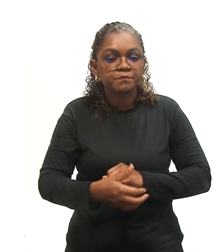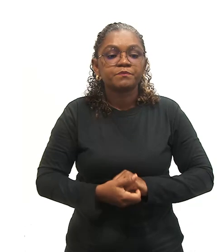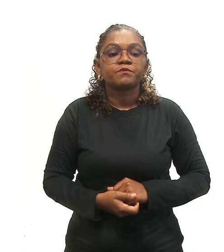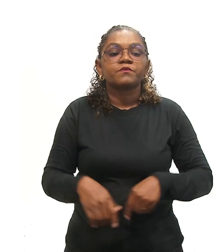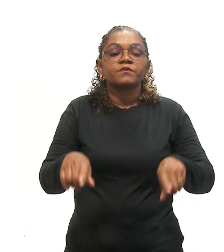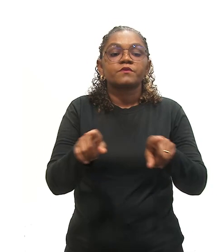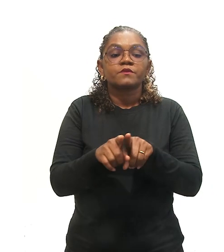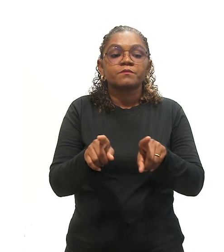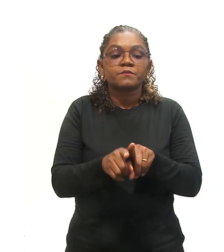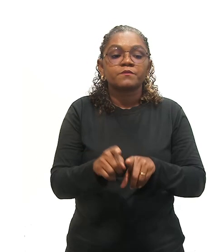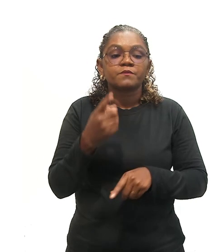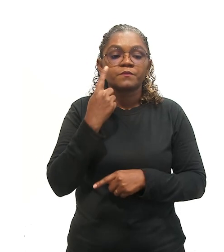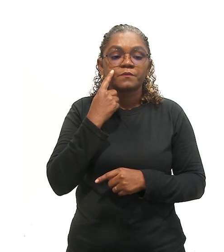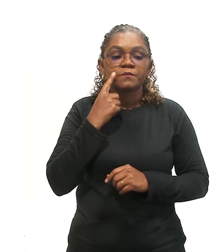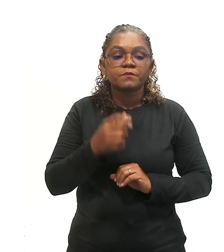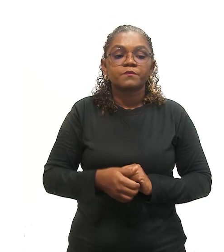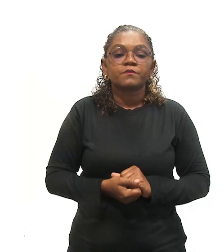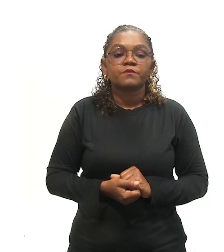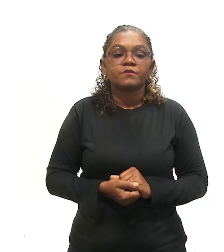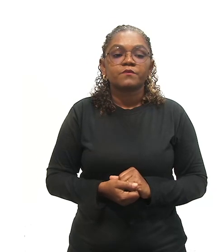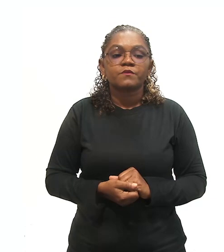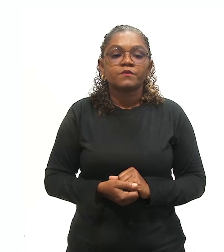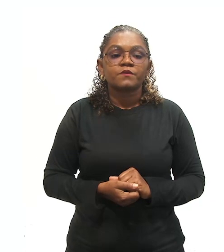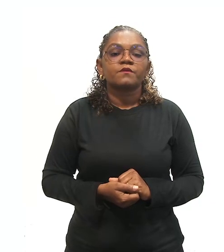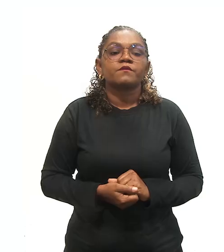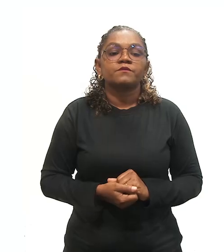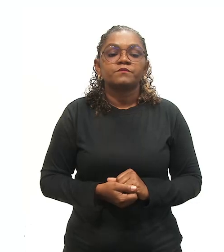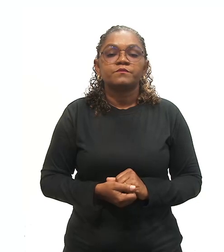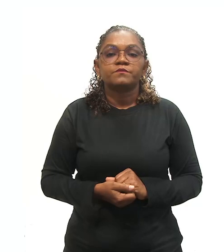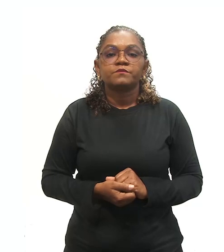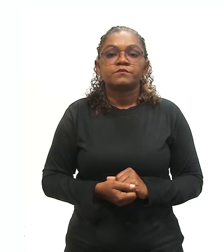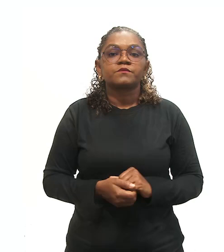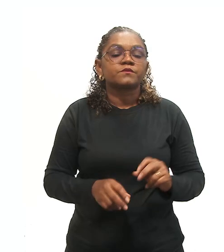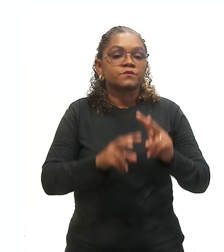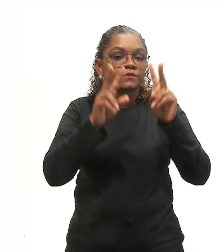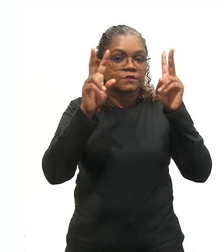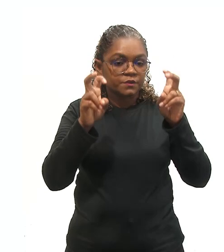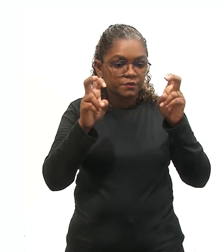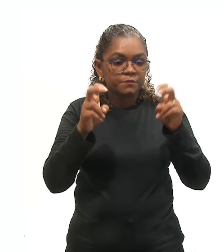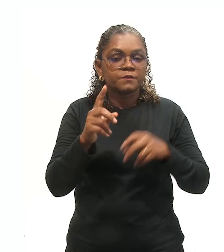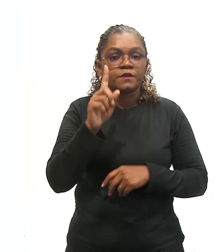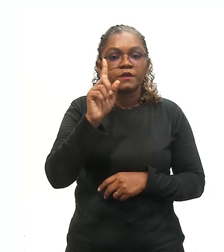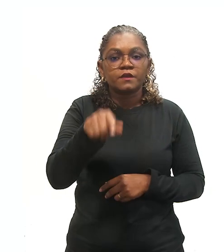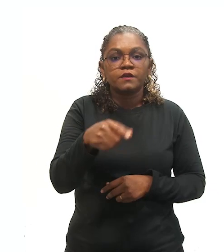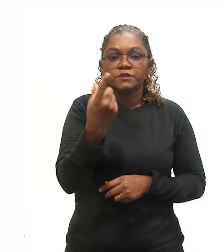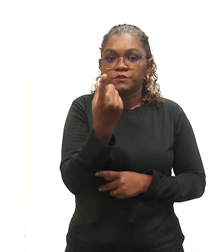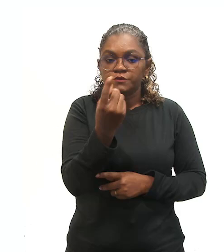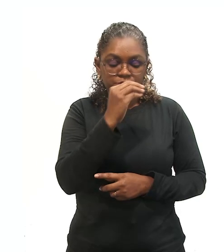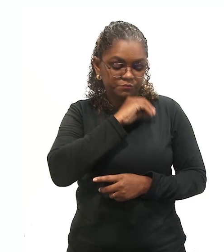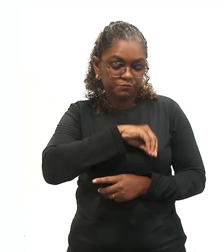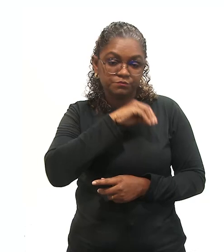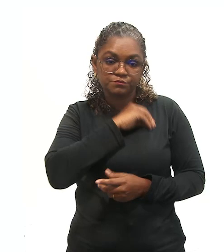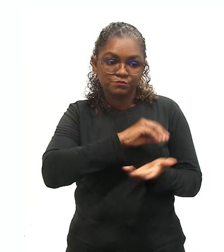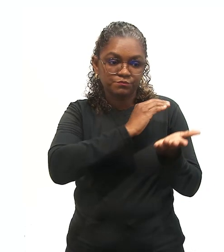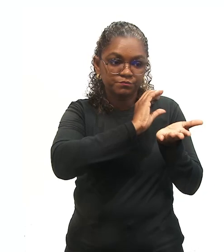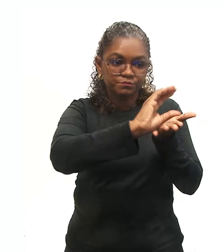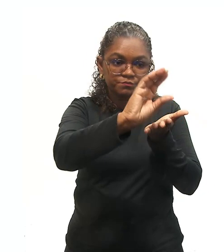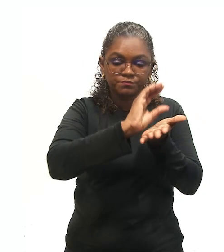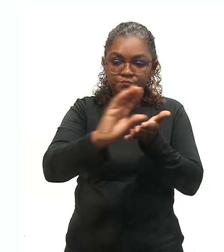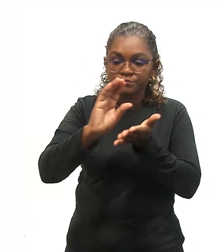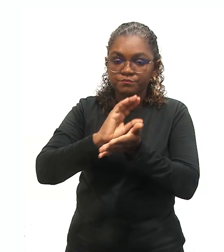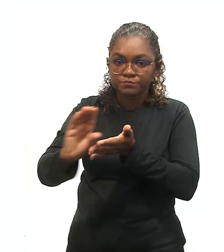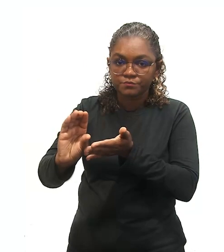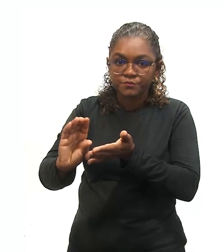disso, o último, talvez mais importante objeto de estudo da economia que nós vamos abordar hoje é a distribuição de renda. A distribuição de renda